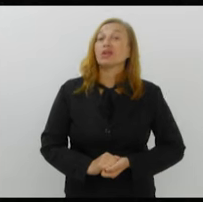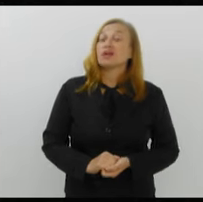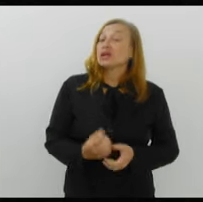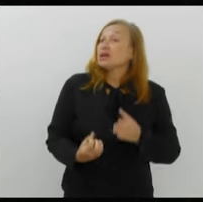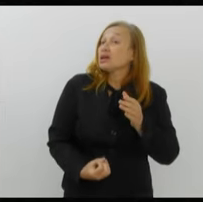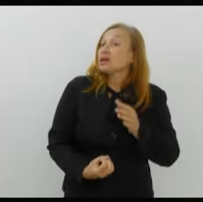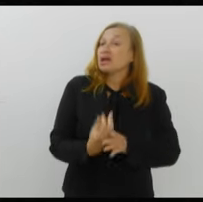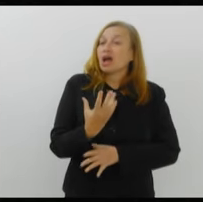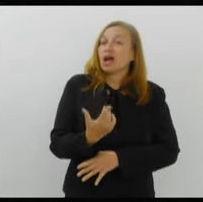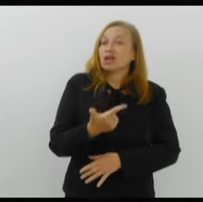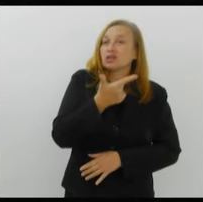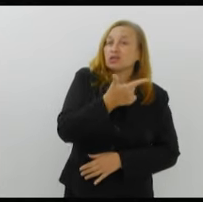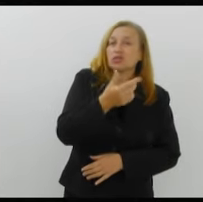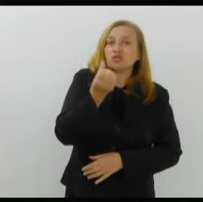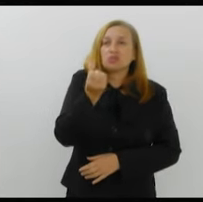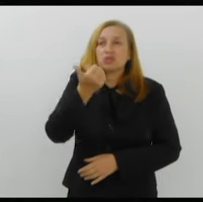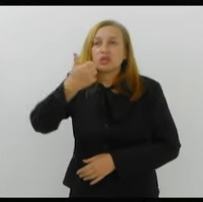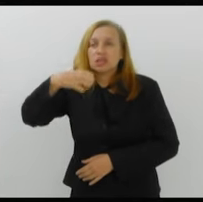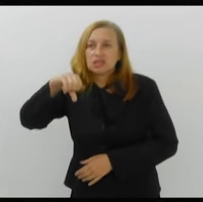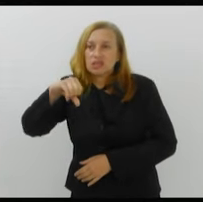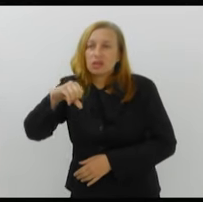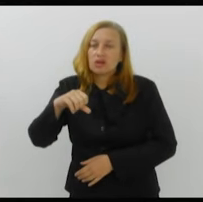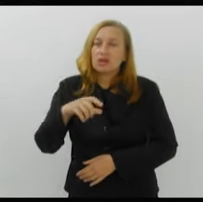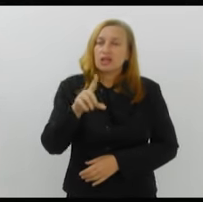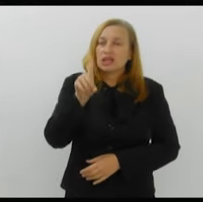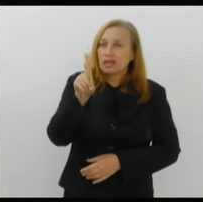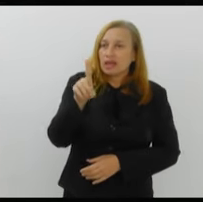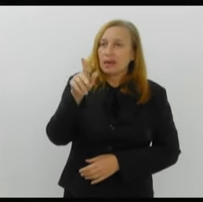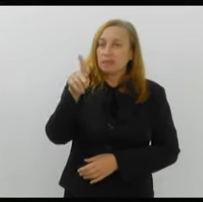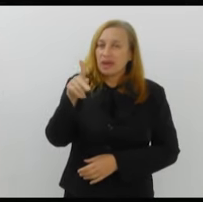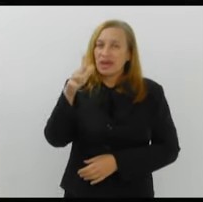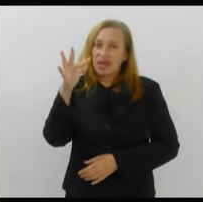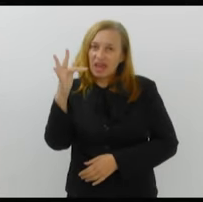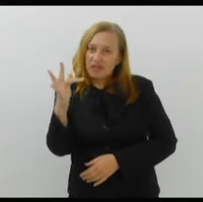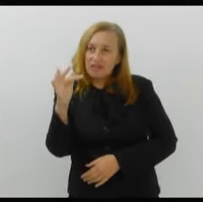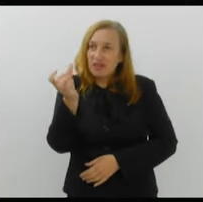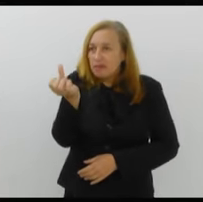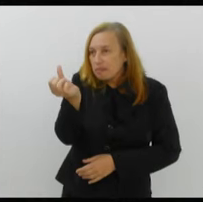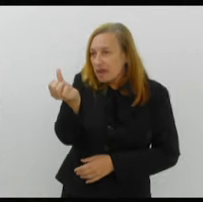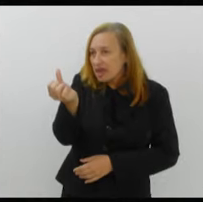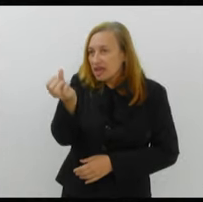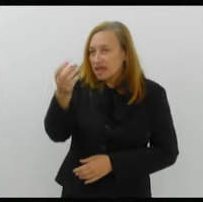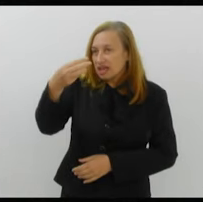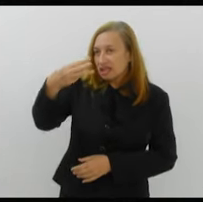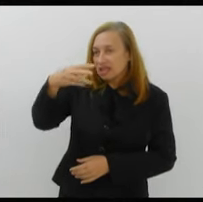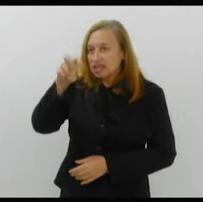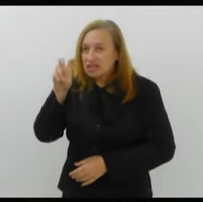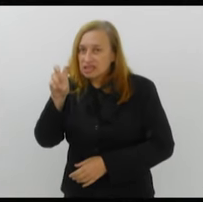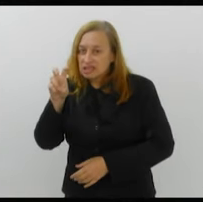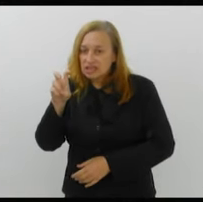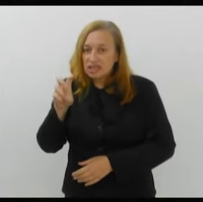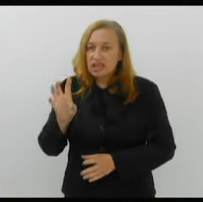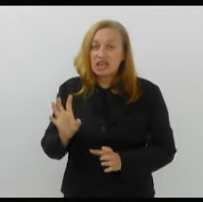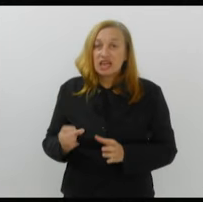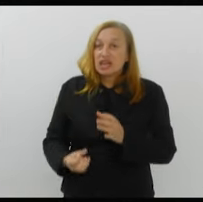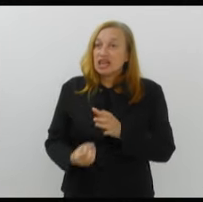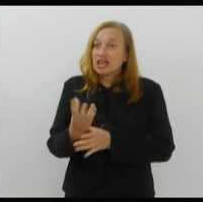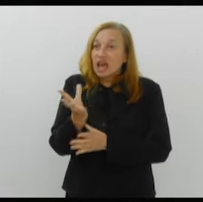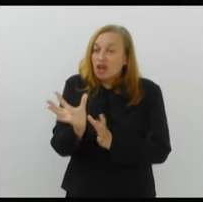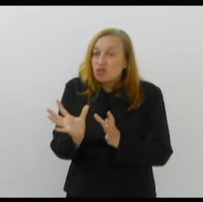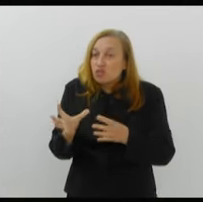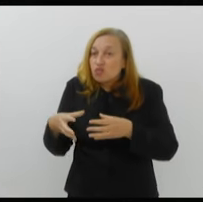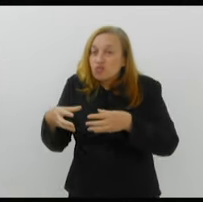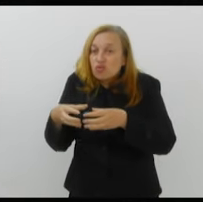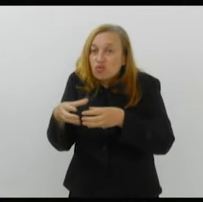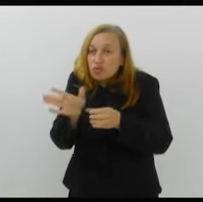Criaram em 2019 a DPF 635. Criaram uma ilha para os vagabundos. Essa é a grande